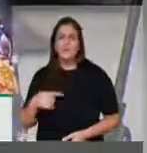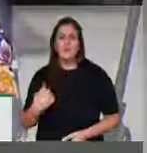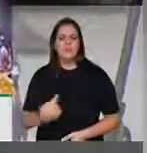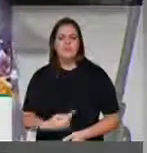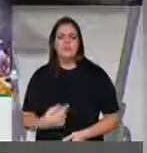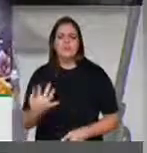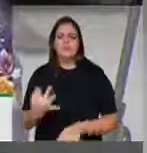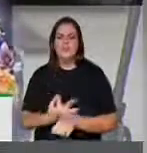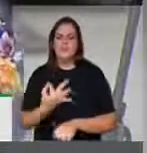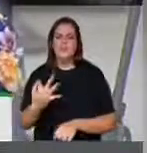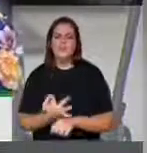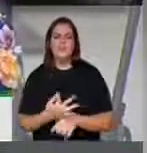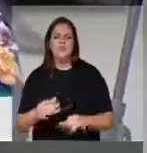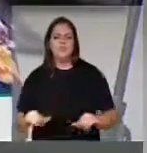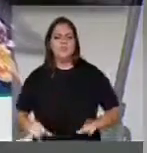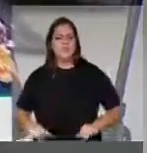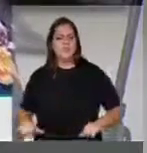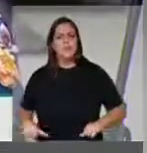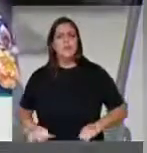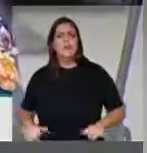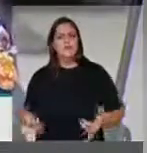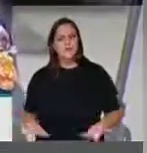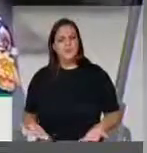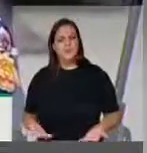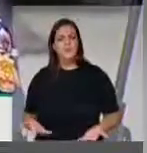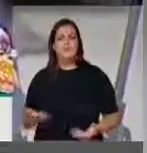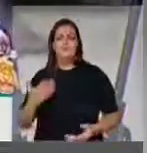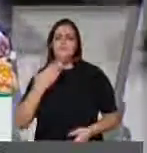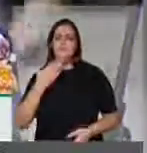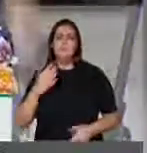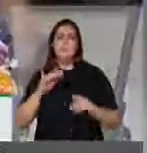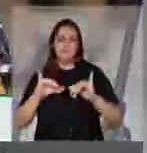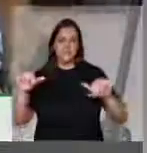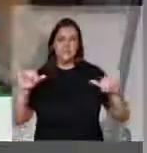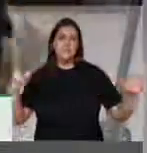golpeados com essas perdas e solicito que seja registrado na Voz do Brasil. Vai ser.